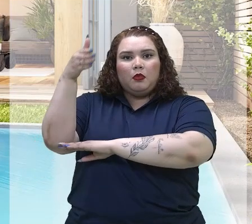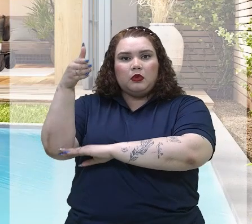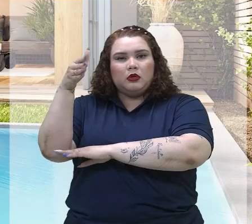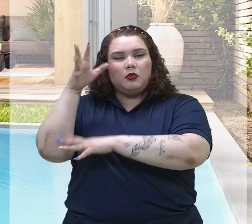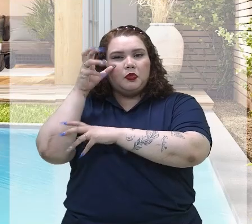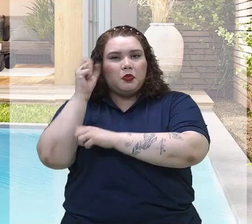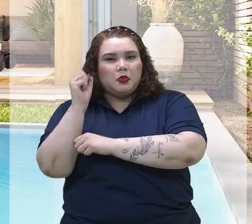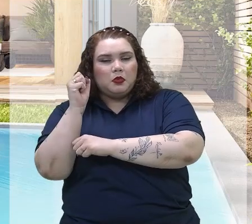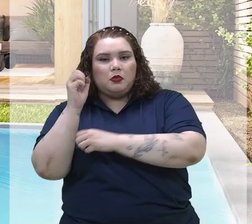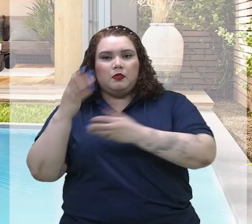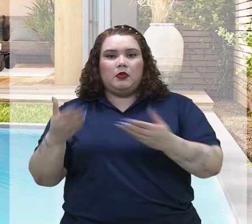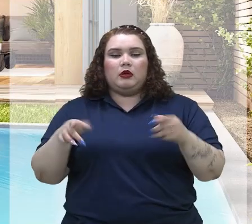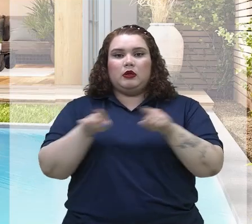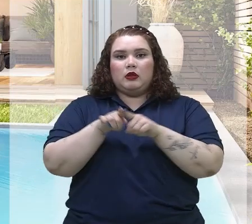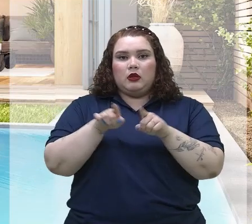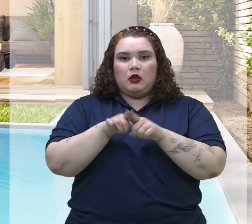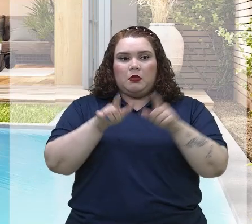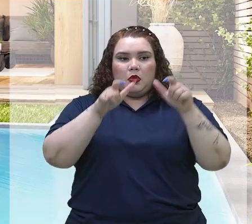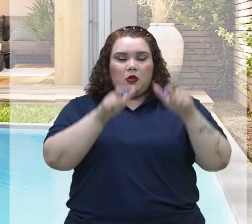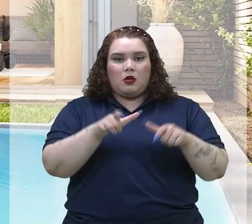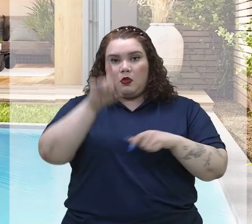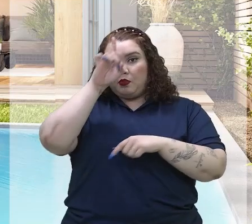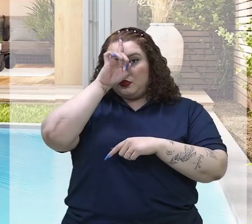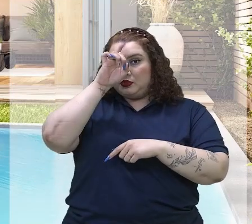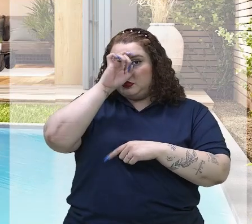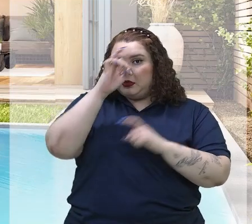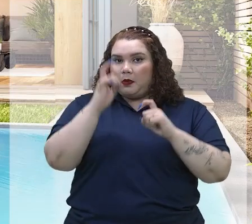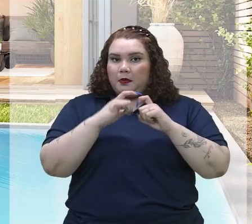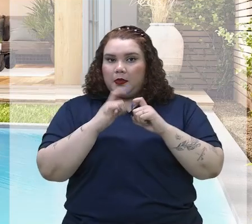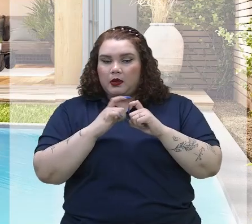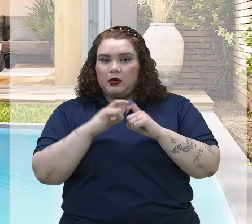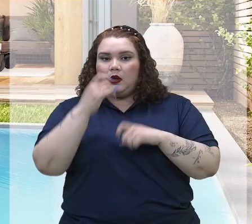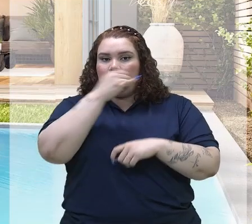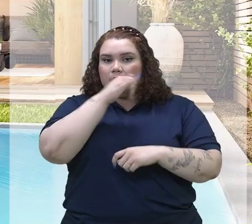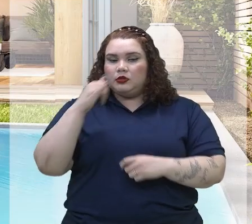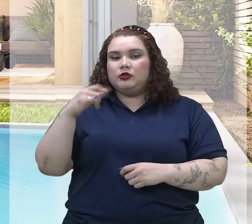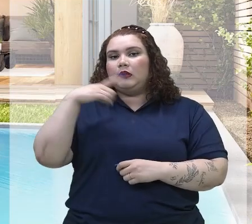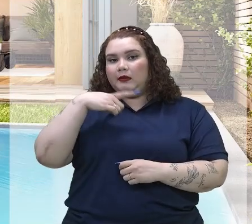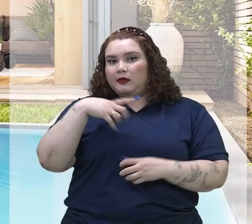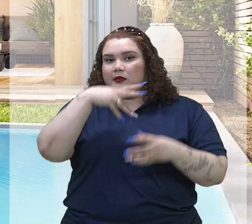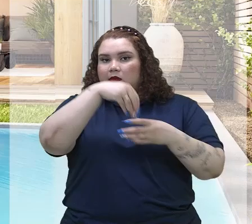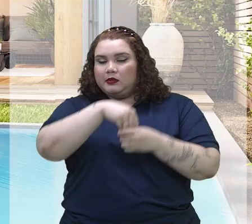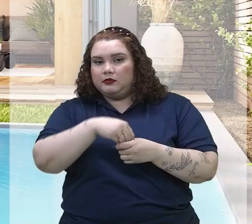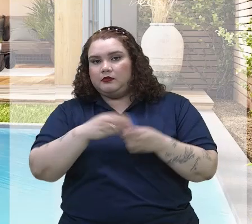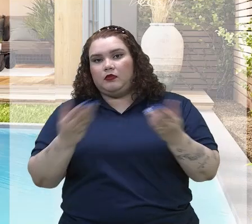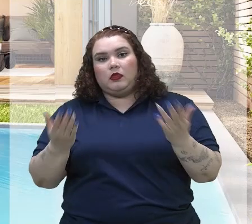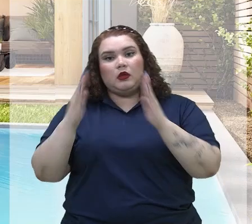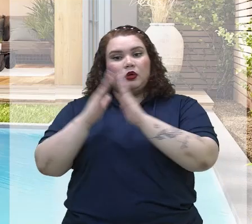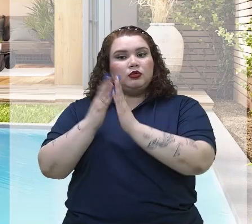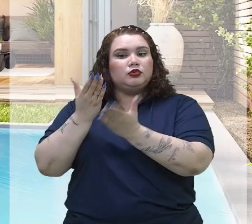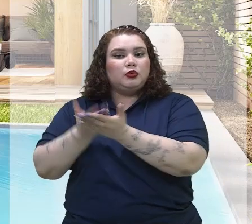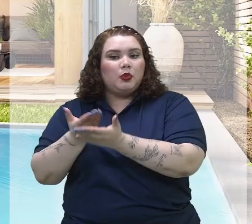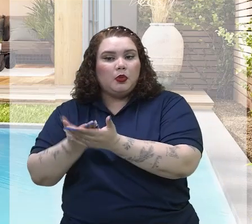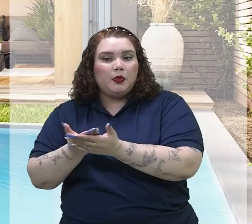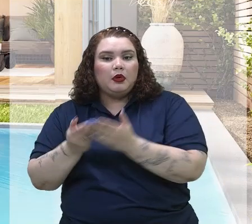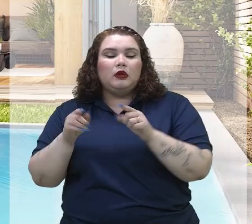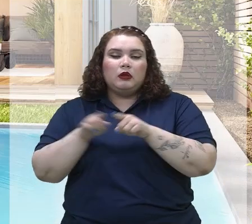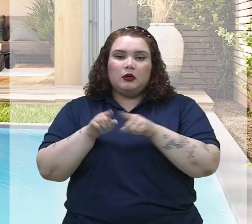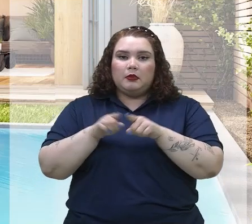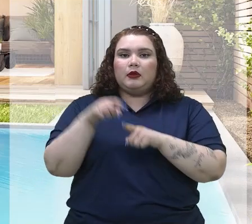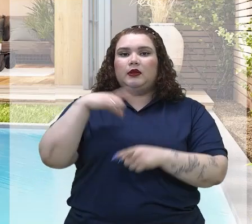em hospitais, você percebe que a energia está aí. Também na escola, e para que